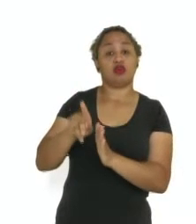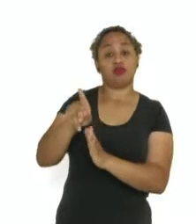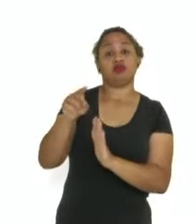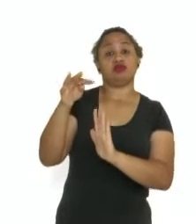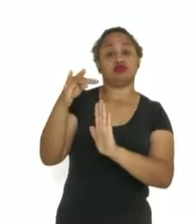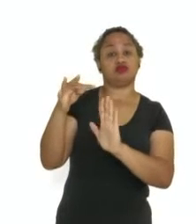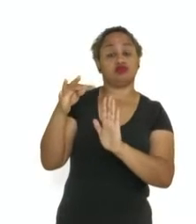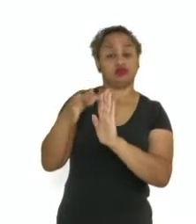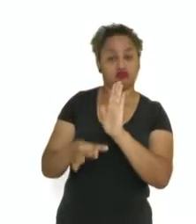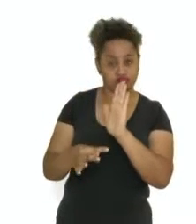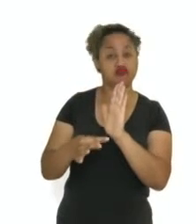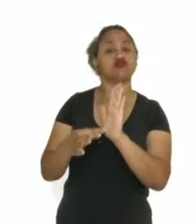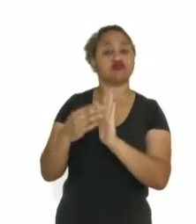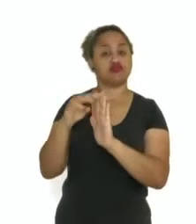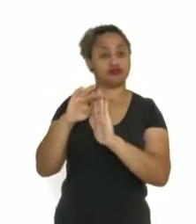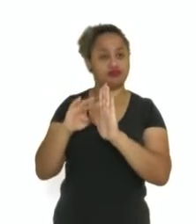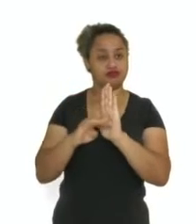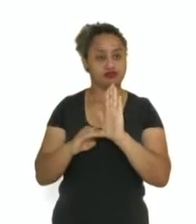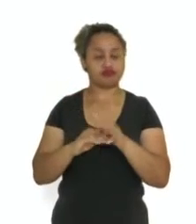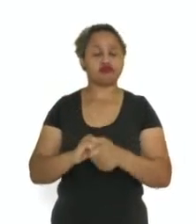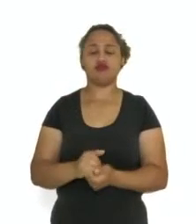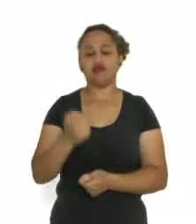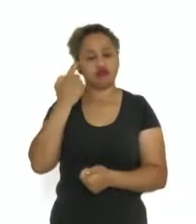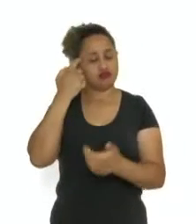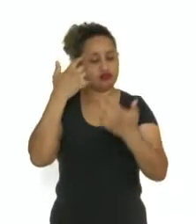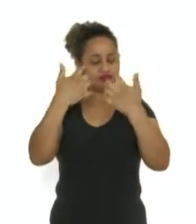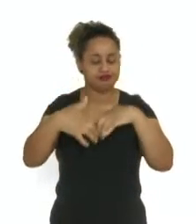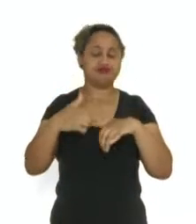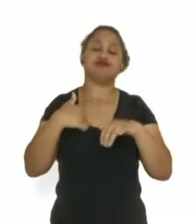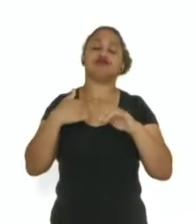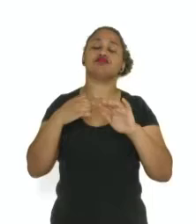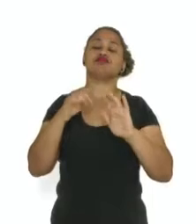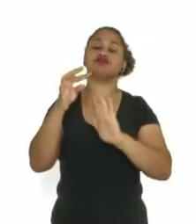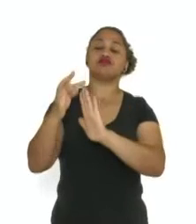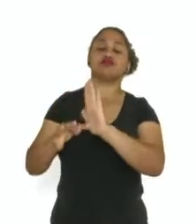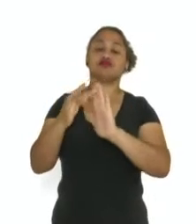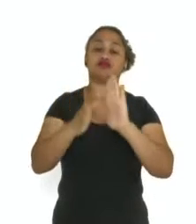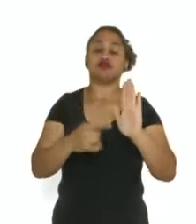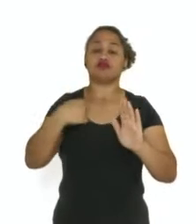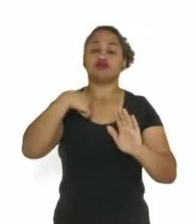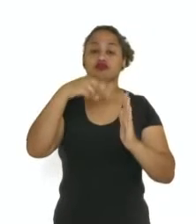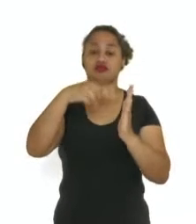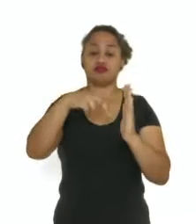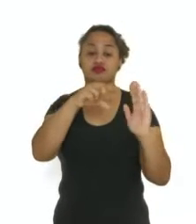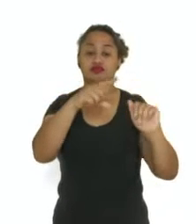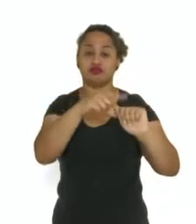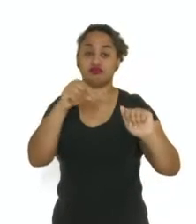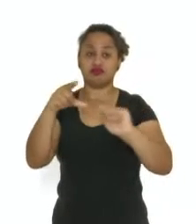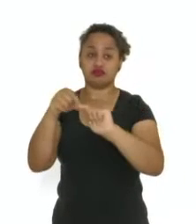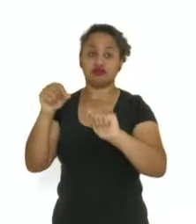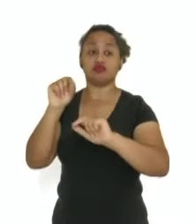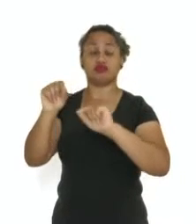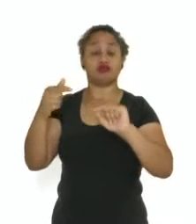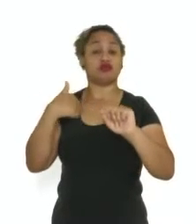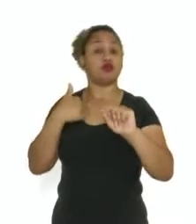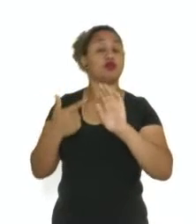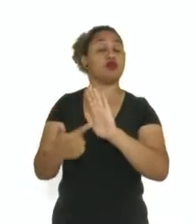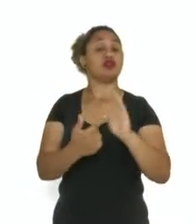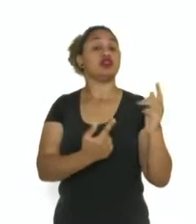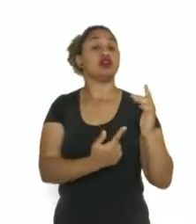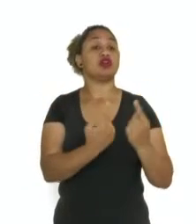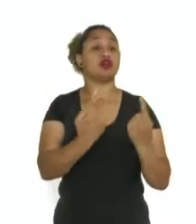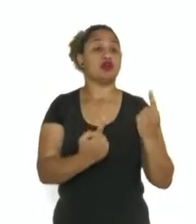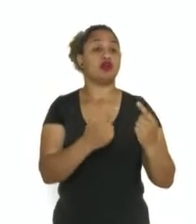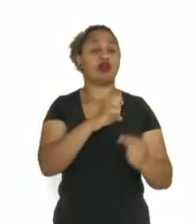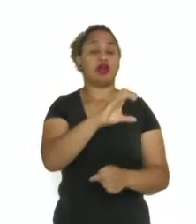pensando sobre os textos que iremos abordar, os fragmentos, os artigos, temos aqui uma menção a cada um deles. O